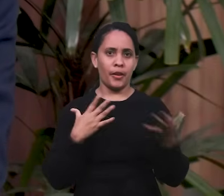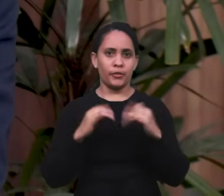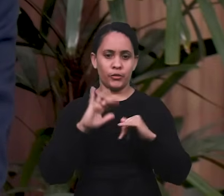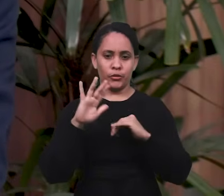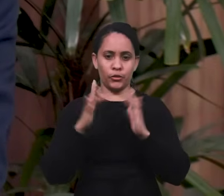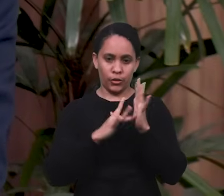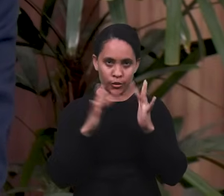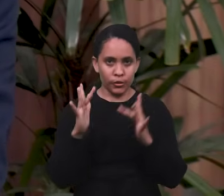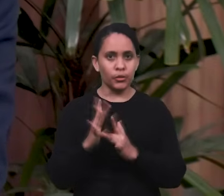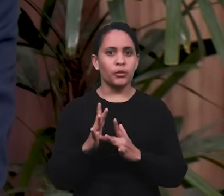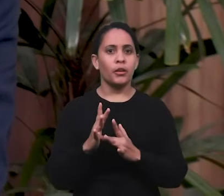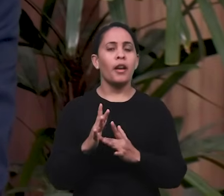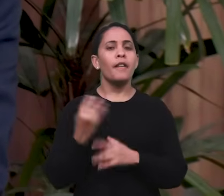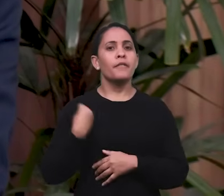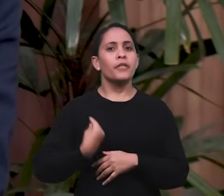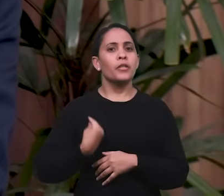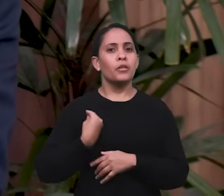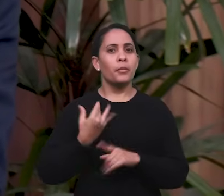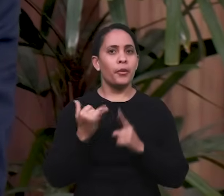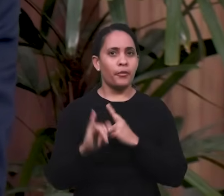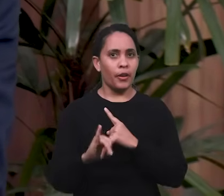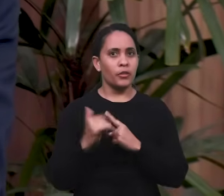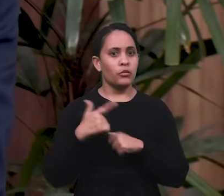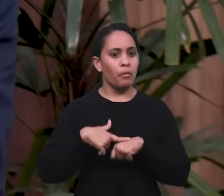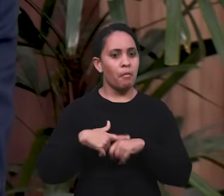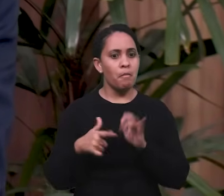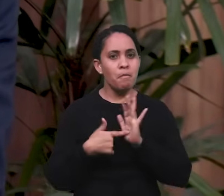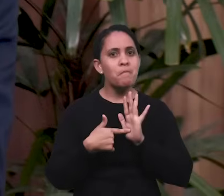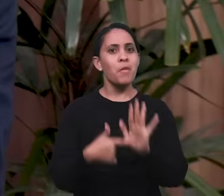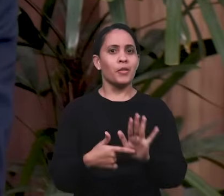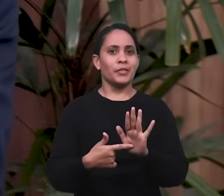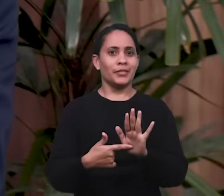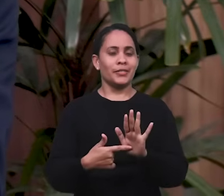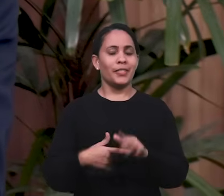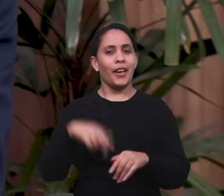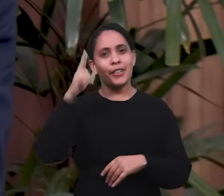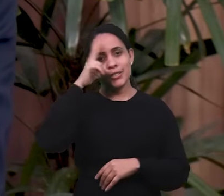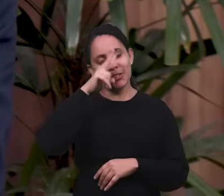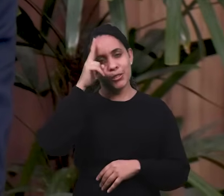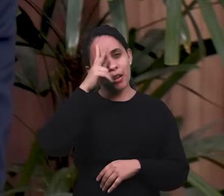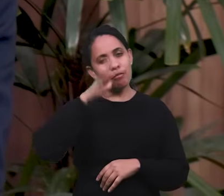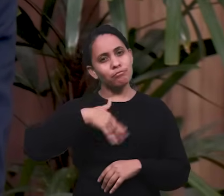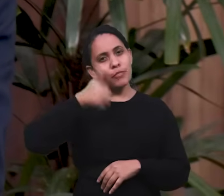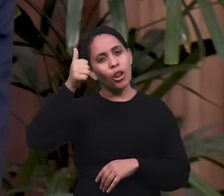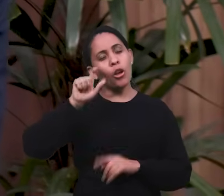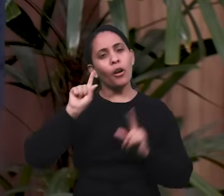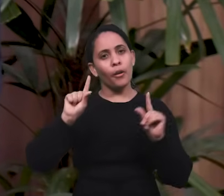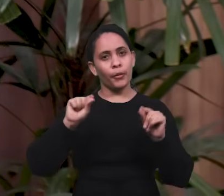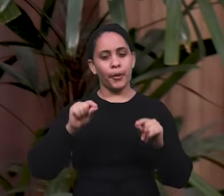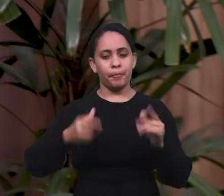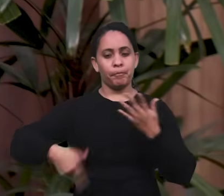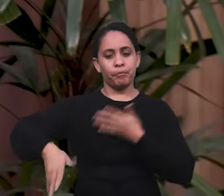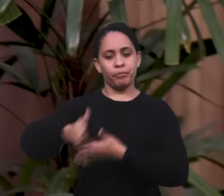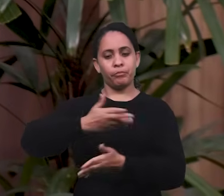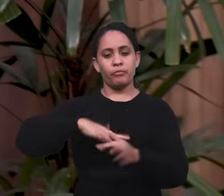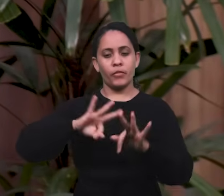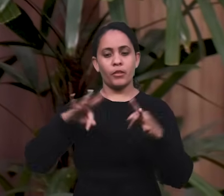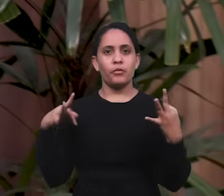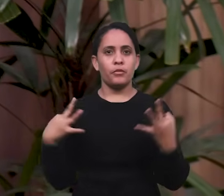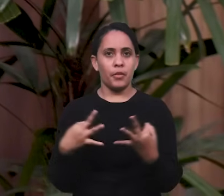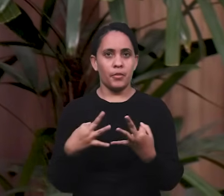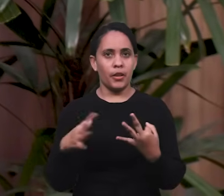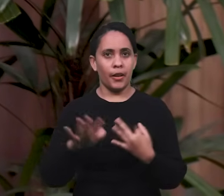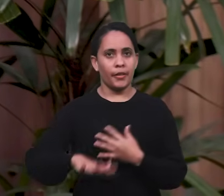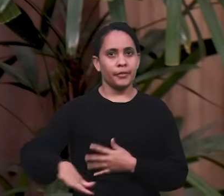Jesus. Exato. O lado profético é assim, fala muito alto e é a melhor parte da história. Mas indo para um ambiente